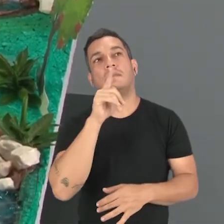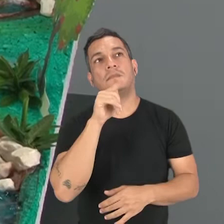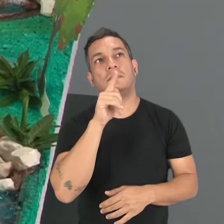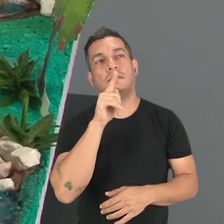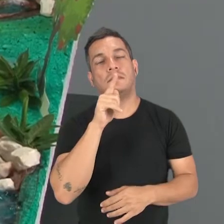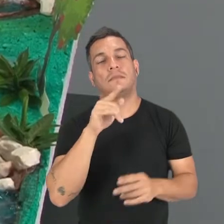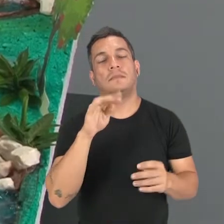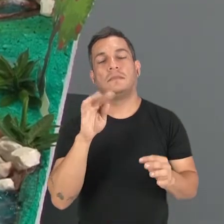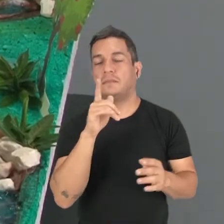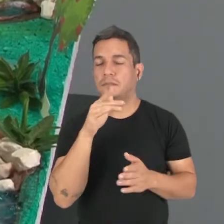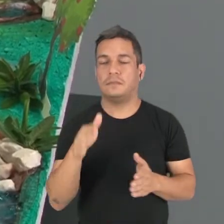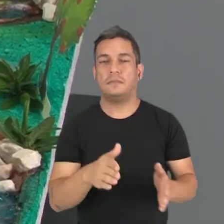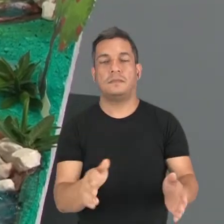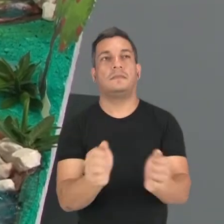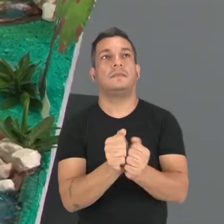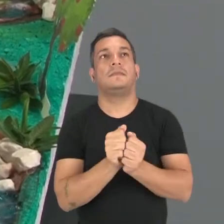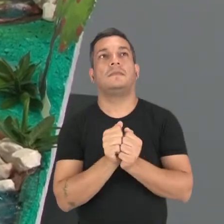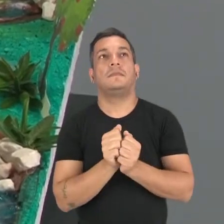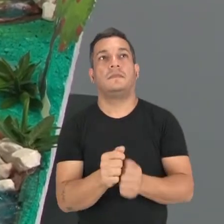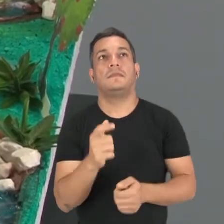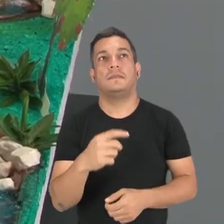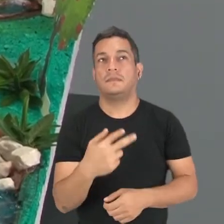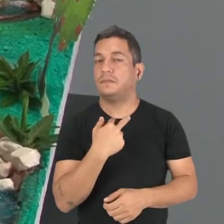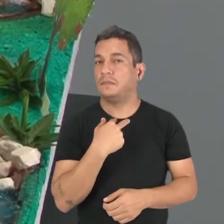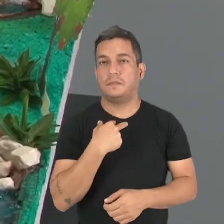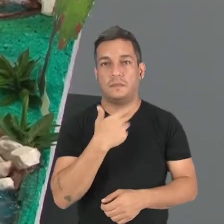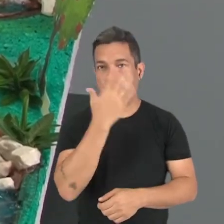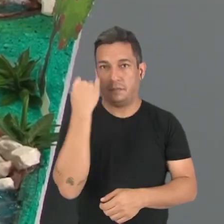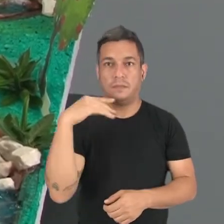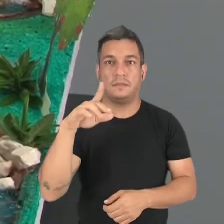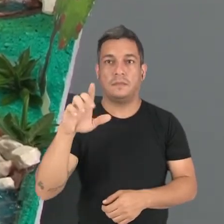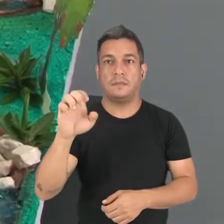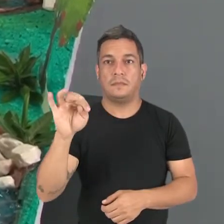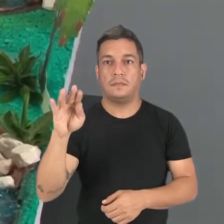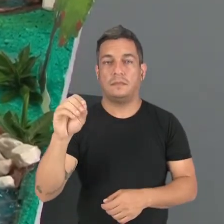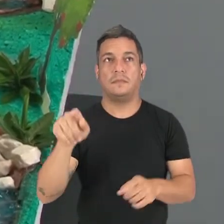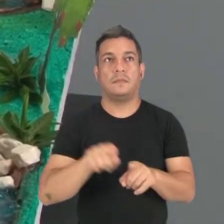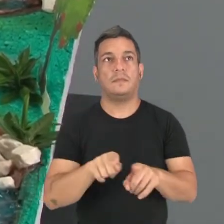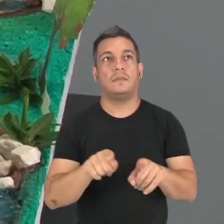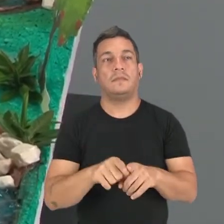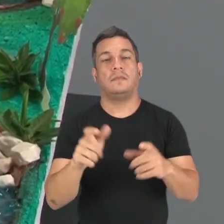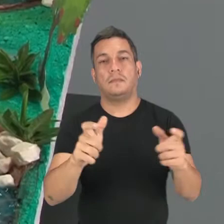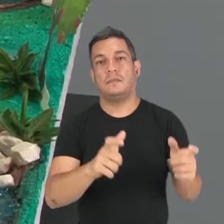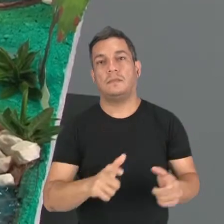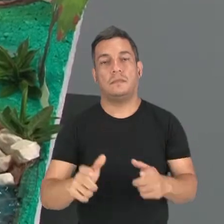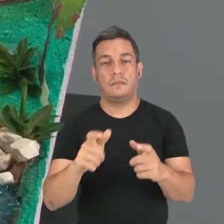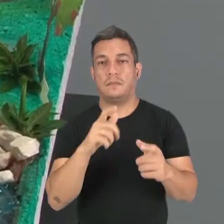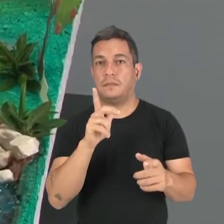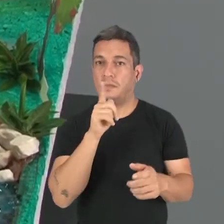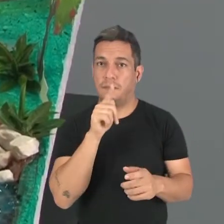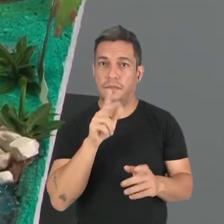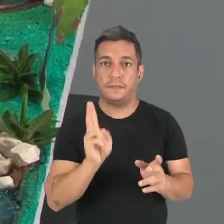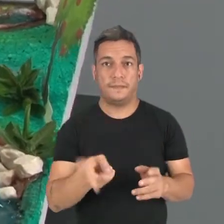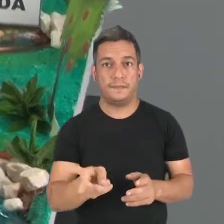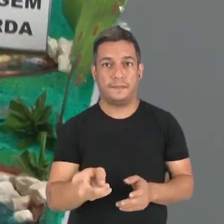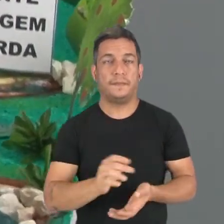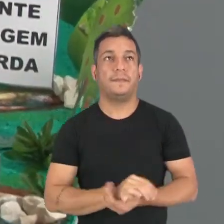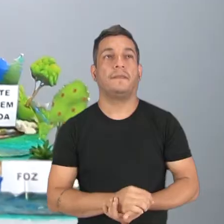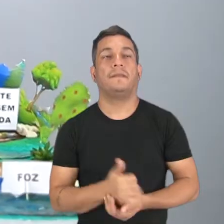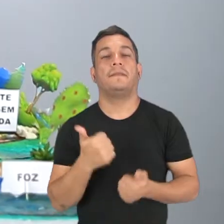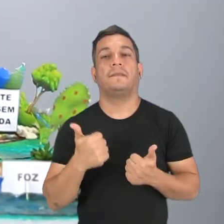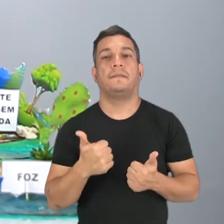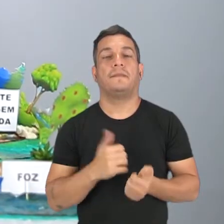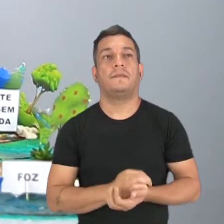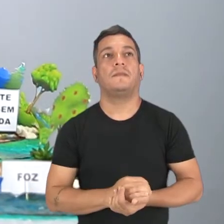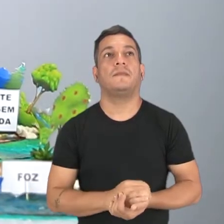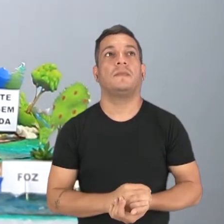água toda dos rios que se juntam. Não podemos esquecer o leito, que é o espaço onde a água fica, tá certo? Muito